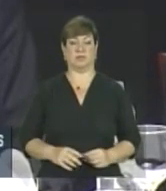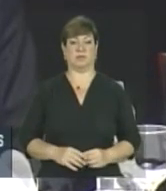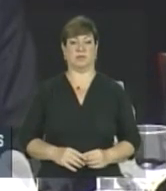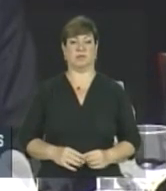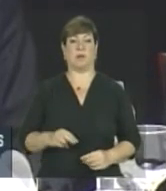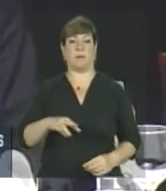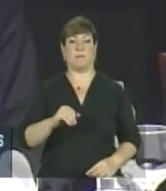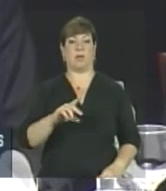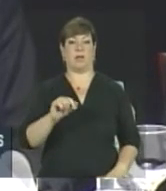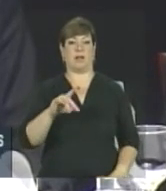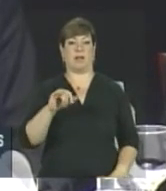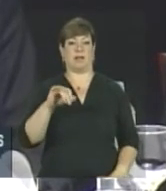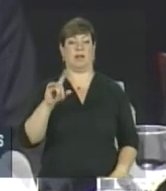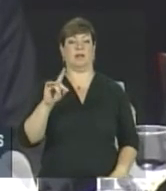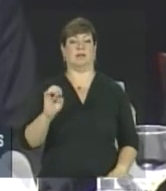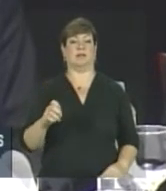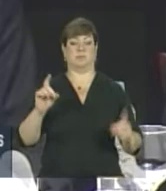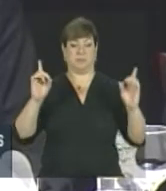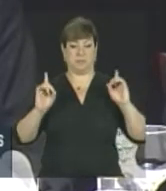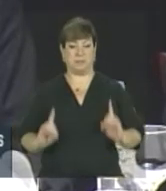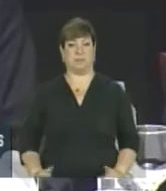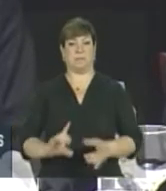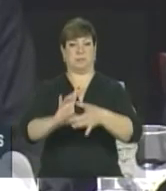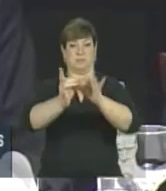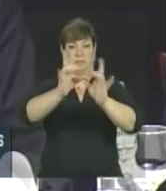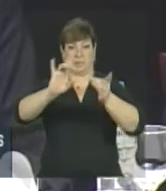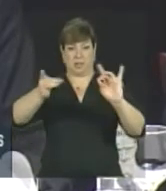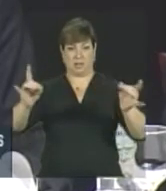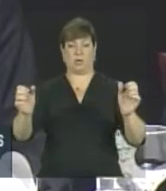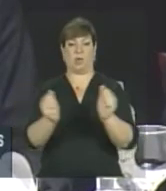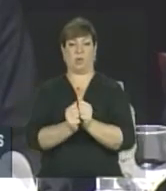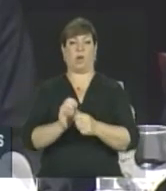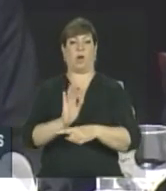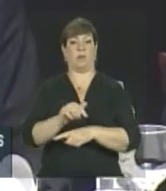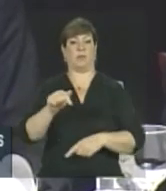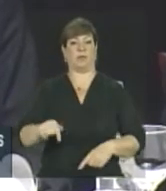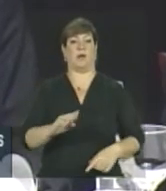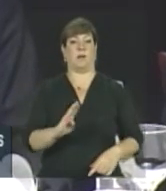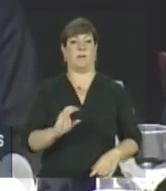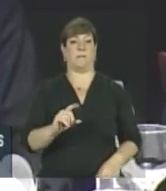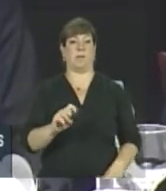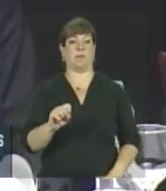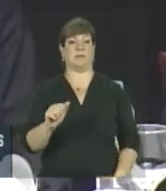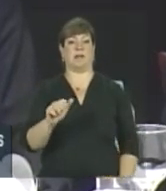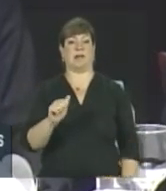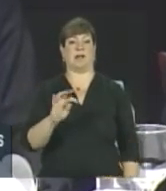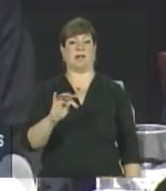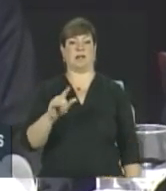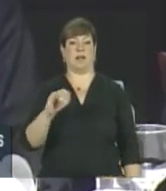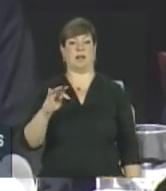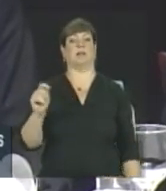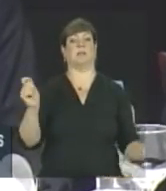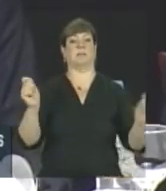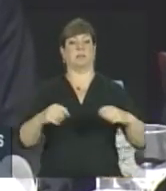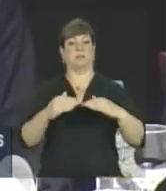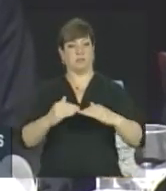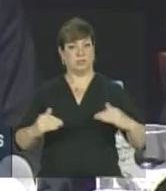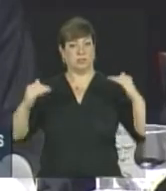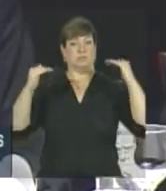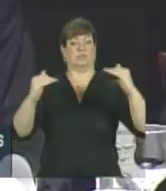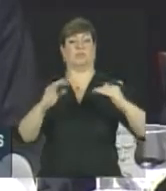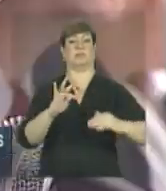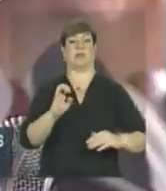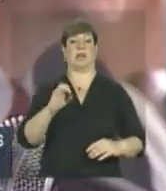das modalidades paralímpicas, com o apoio do Bolsa Atleta, foi possível elevar o nível